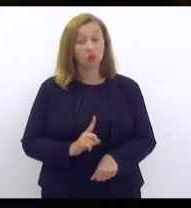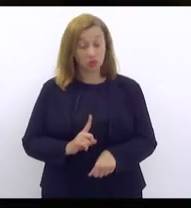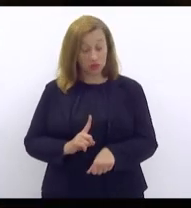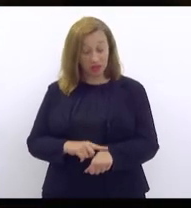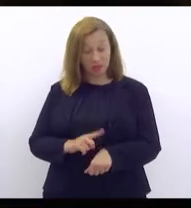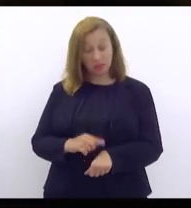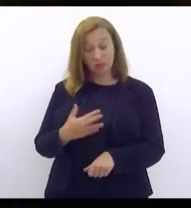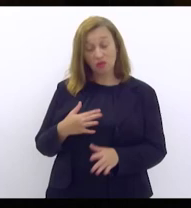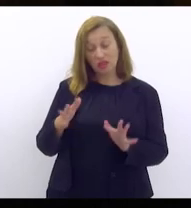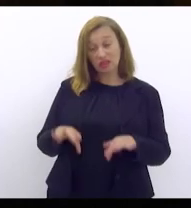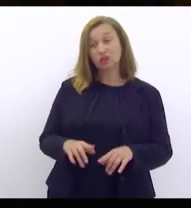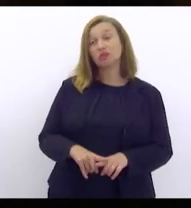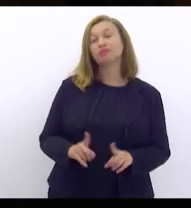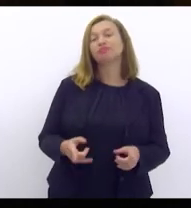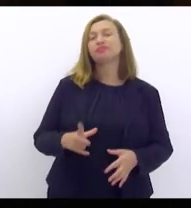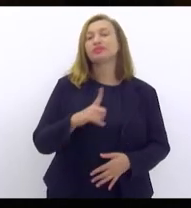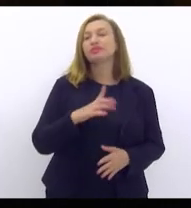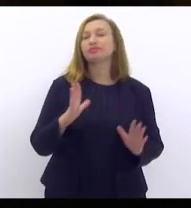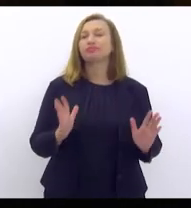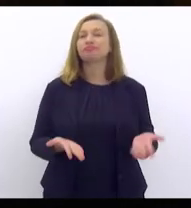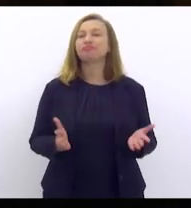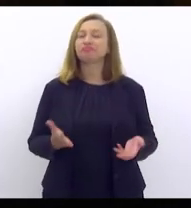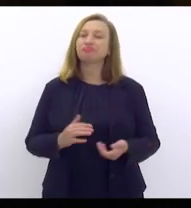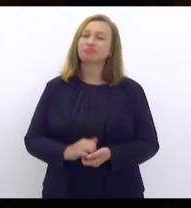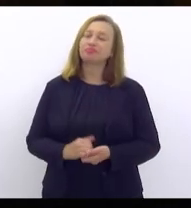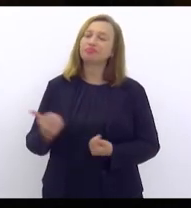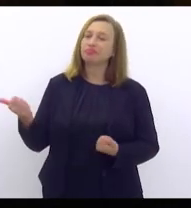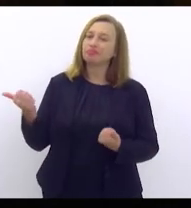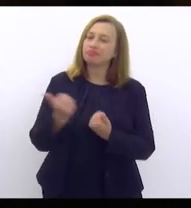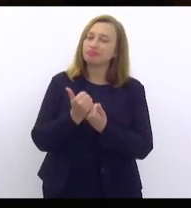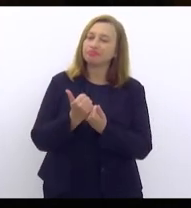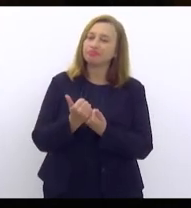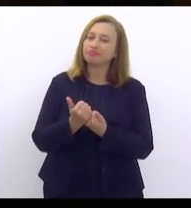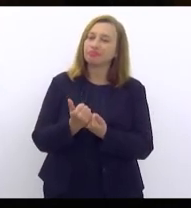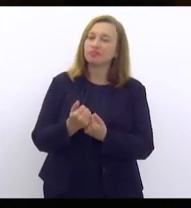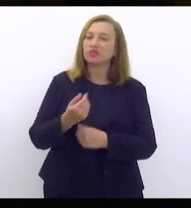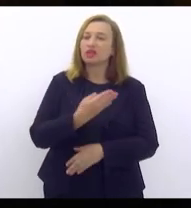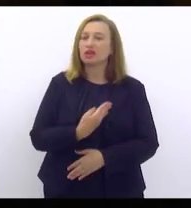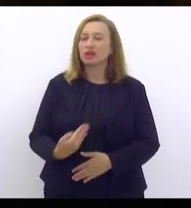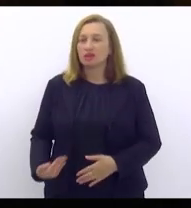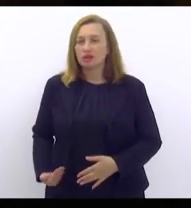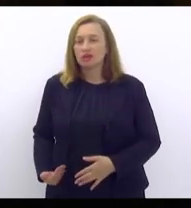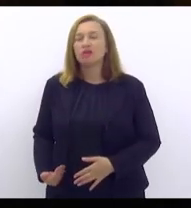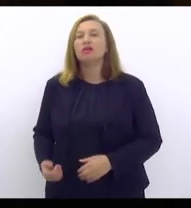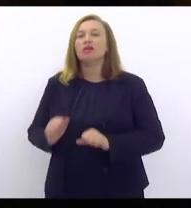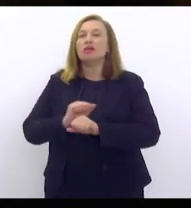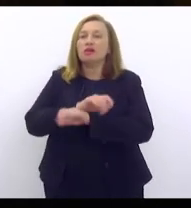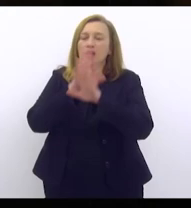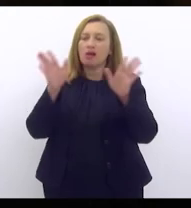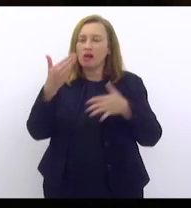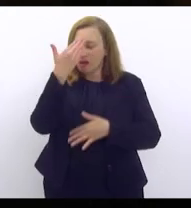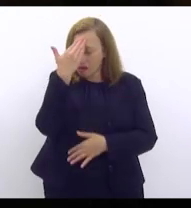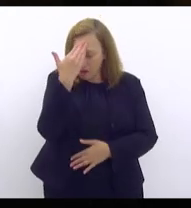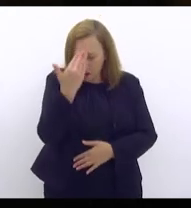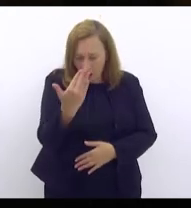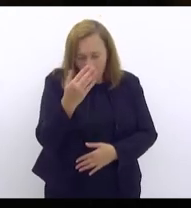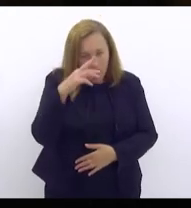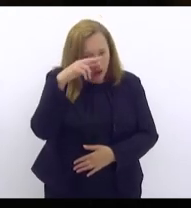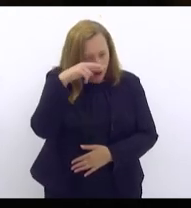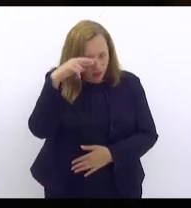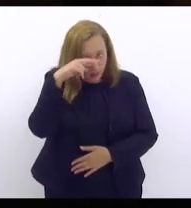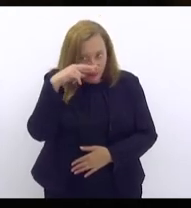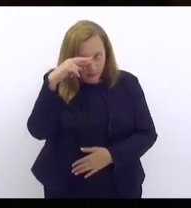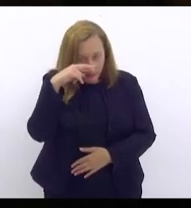esgotou, né, nós temos hoje, né, o apoio do governador. O governador foi claro, agradeceu as